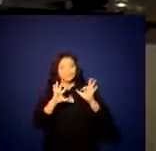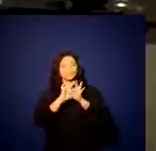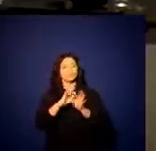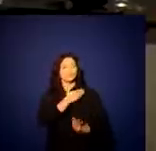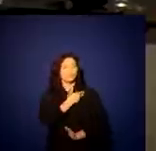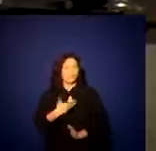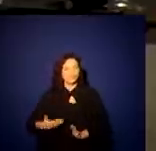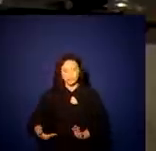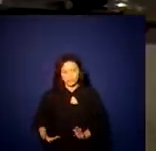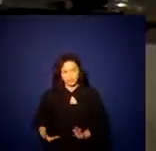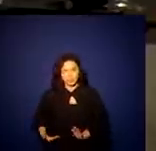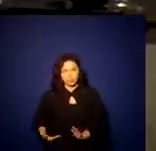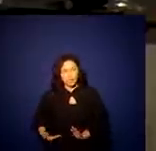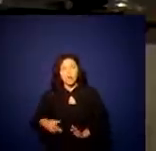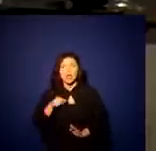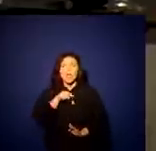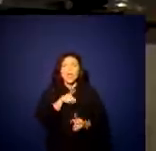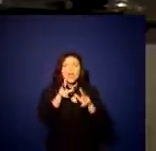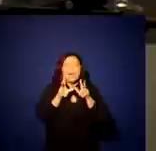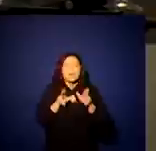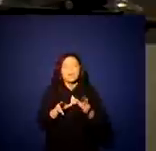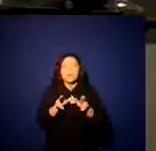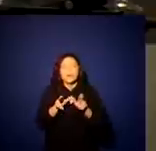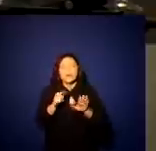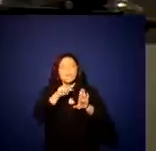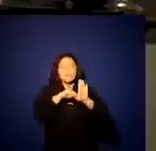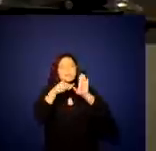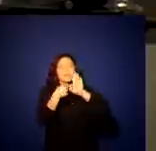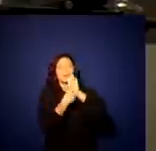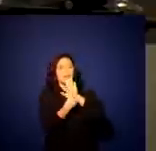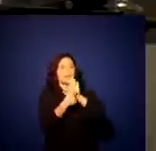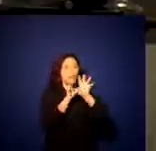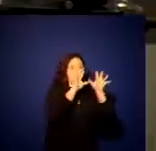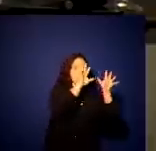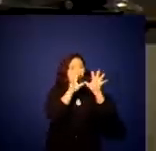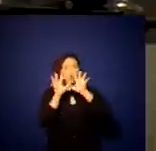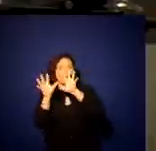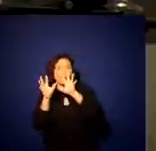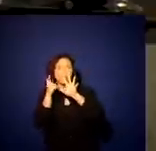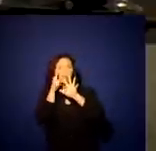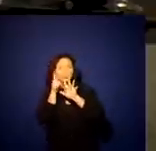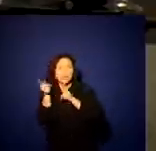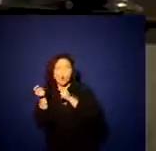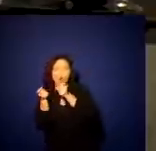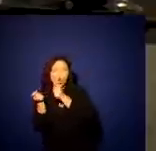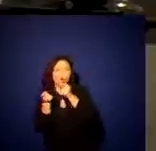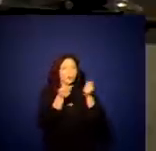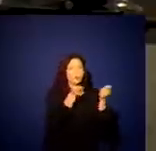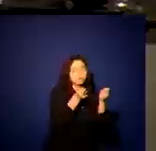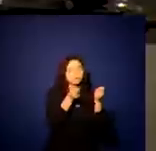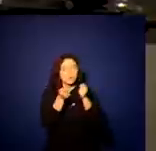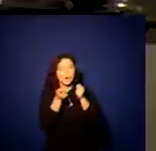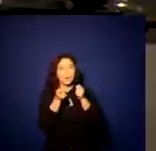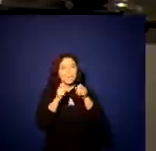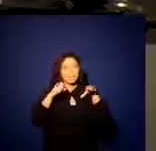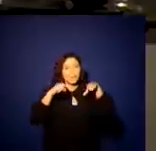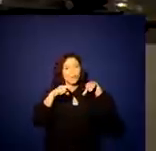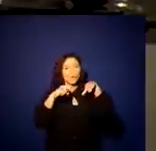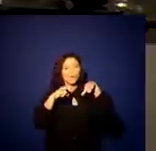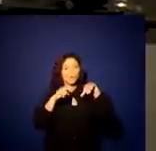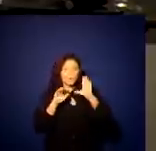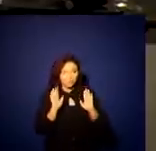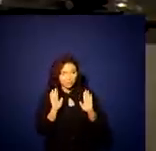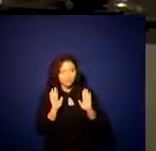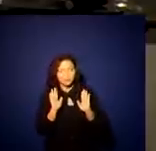que vai botar as coisas de volta no trilho então parece que a discussão sobre autonomia talvez Mais até do que a meta autonomia do Banco Central seja tipo